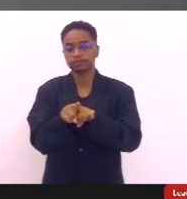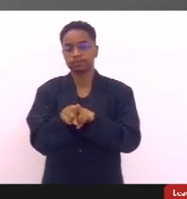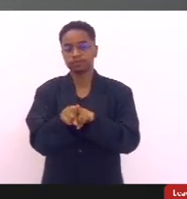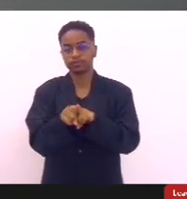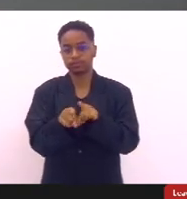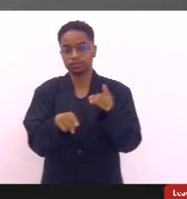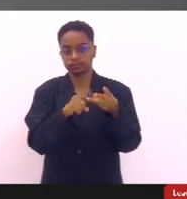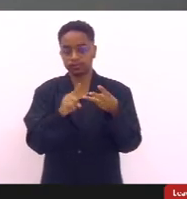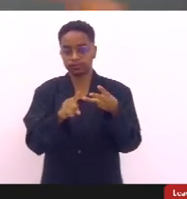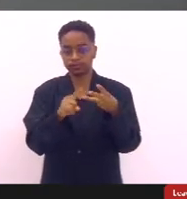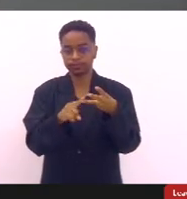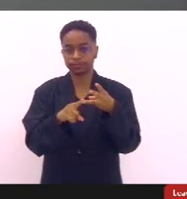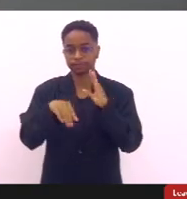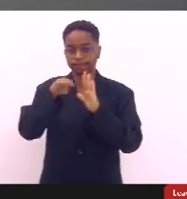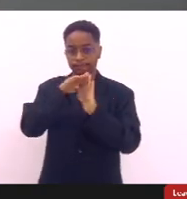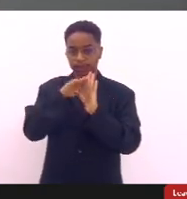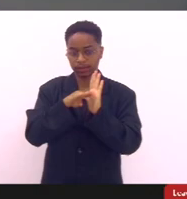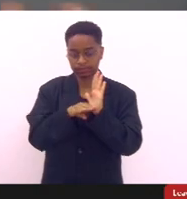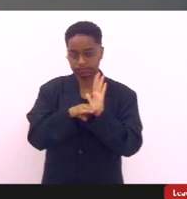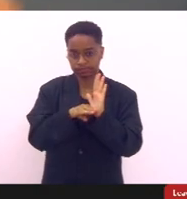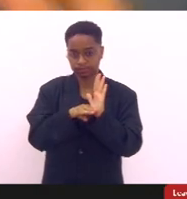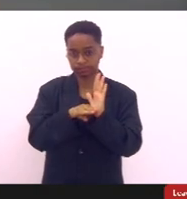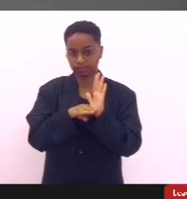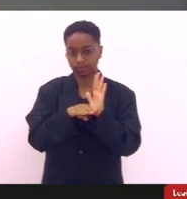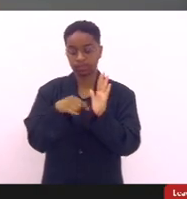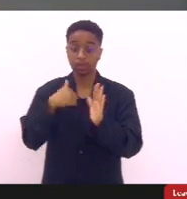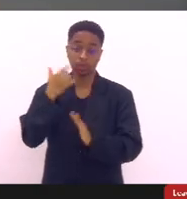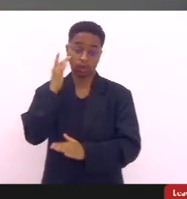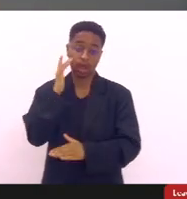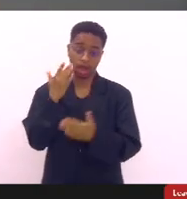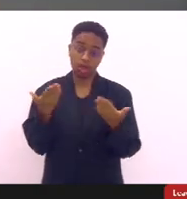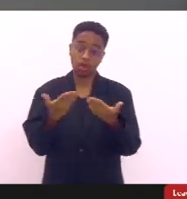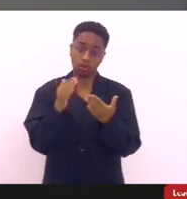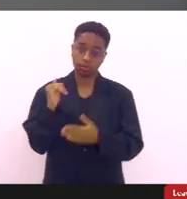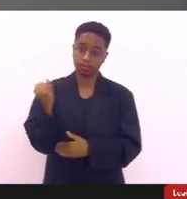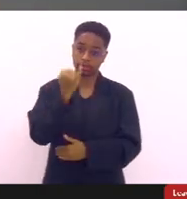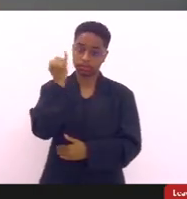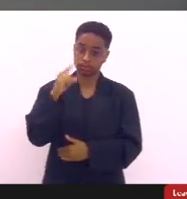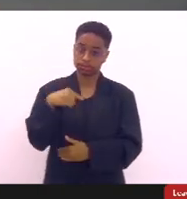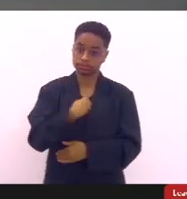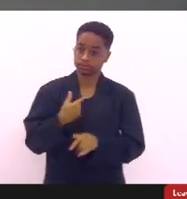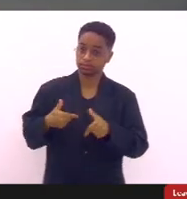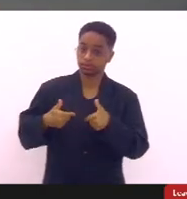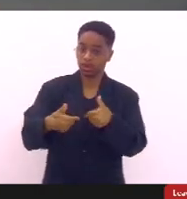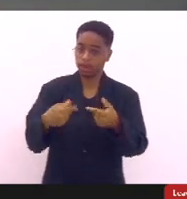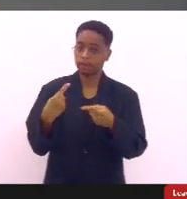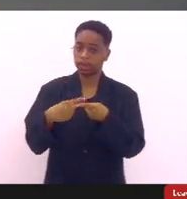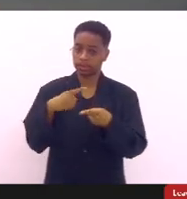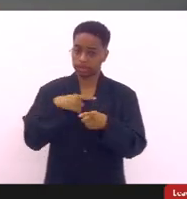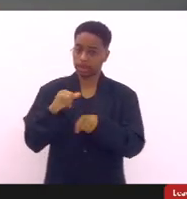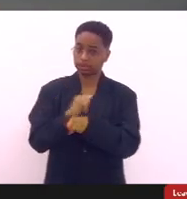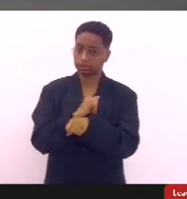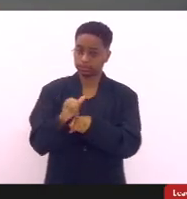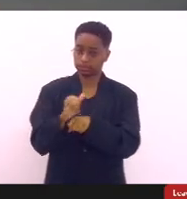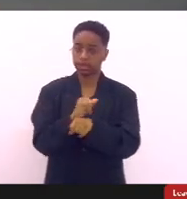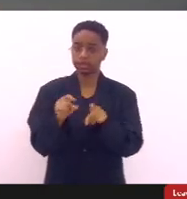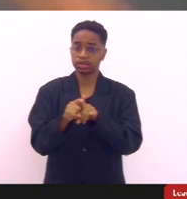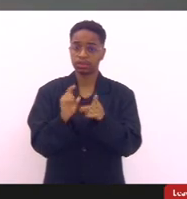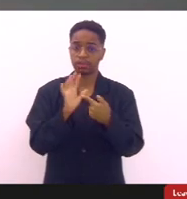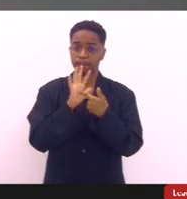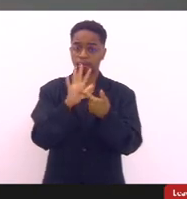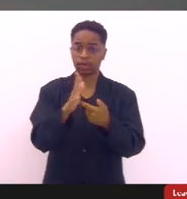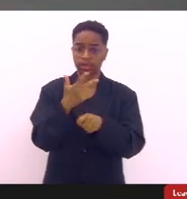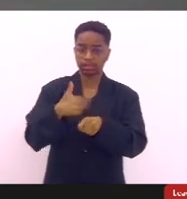um piloto, um programa piloto, que eu acho que é o momento da gente fazer, porque a gente tem recurso para isso, seria uma demonstração a